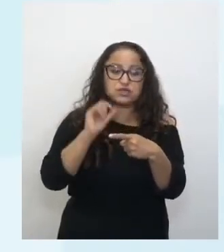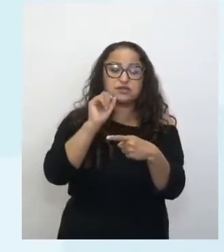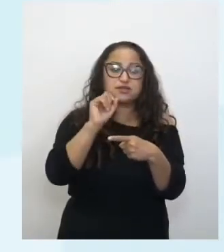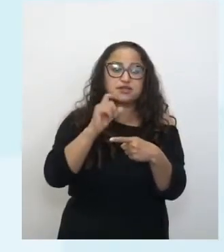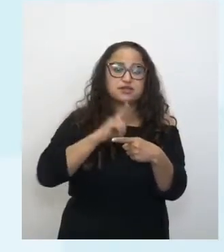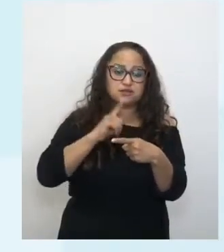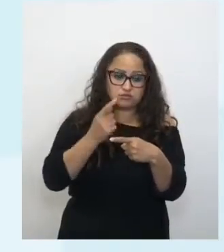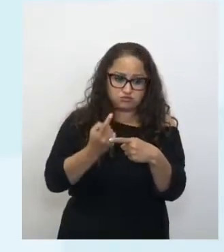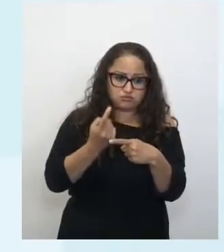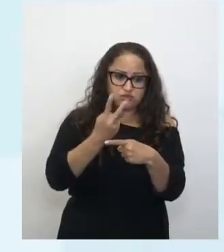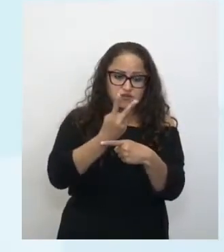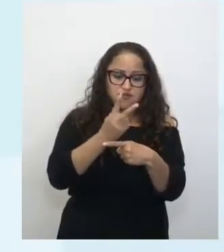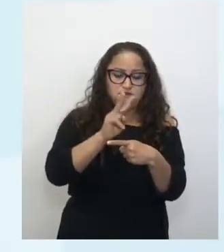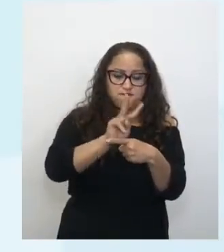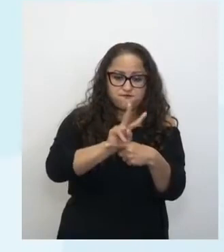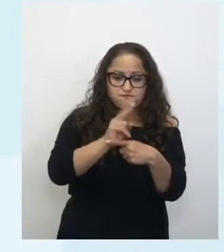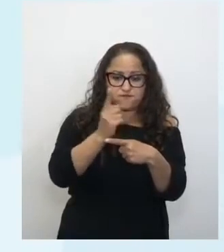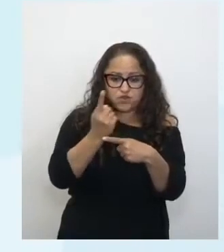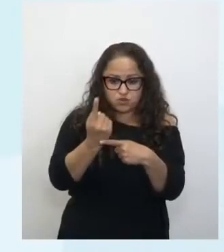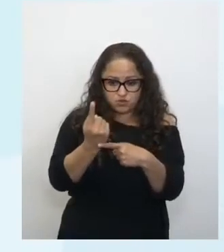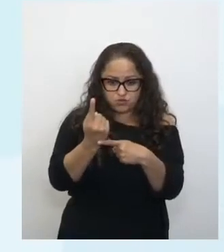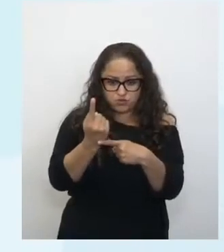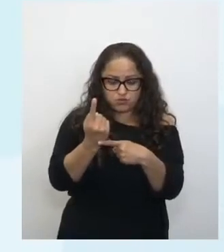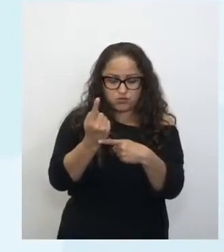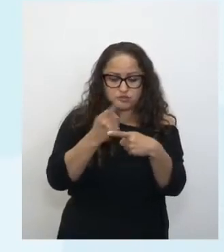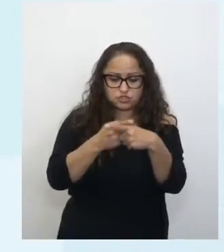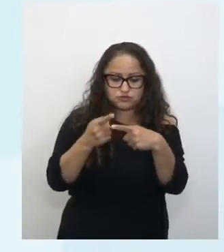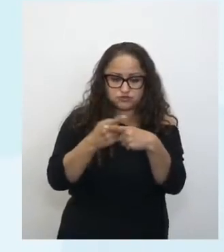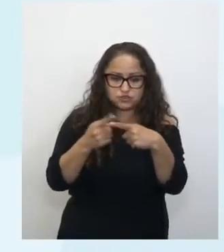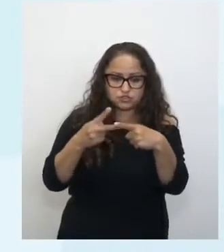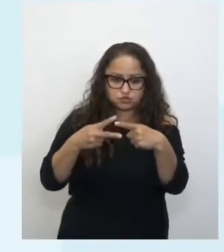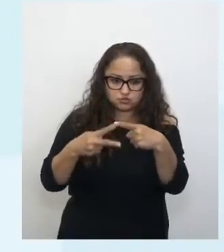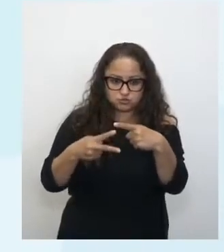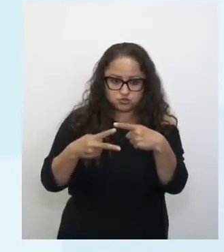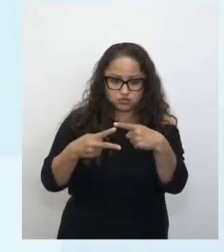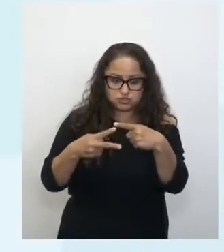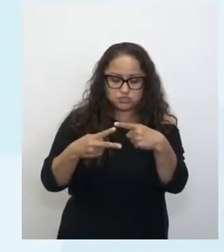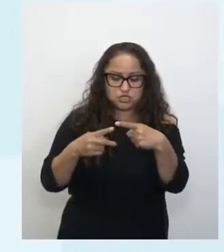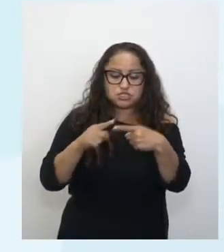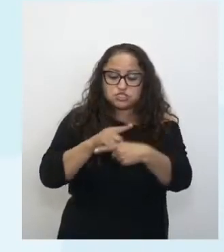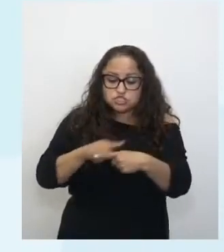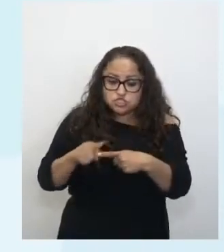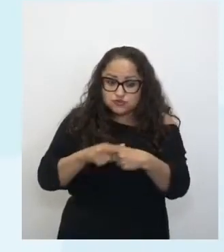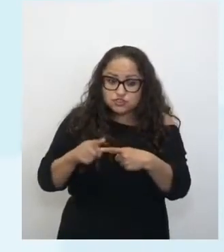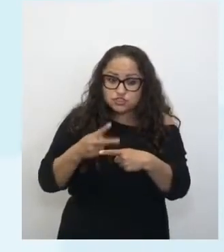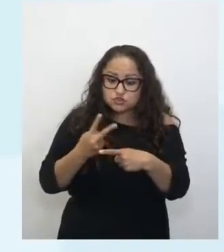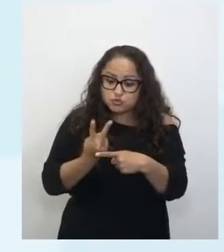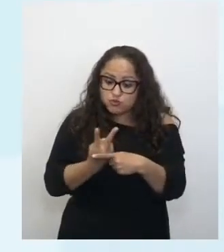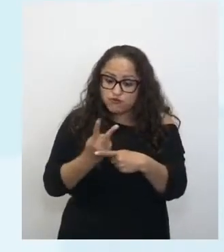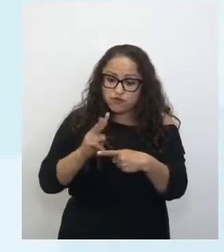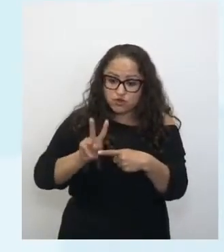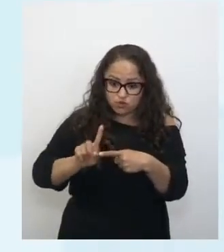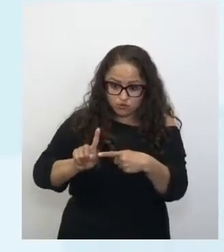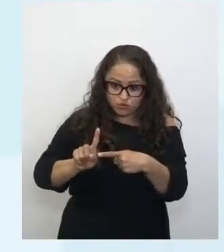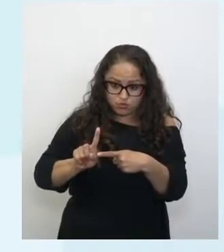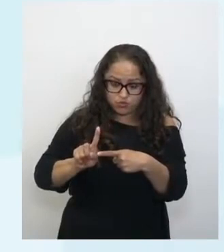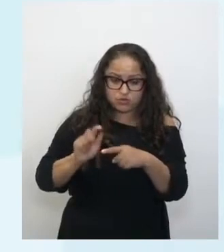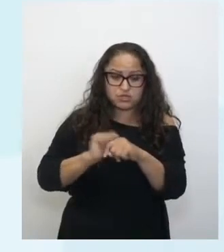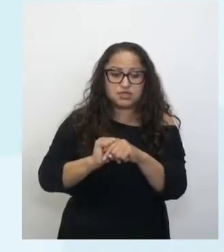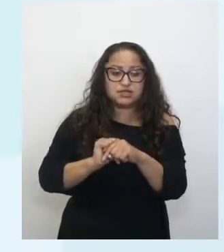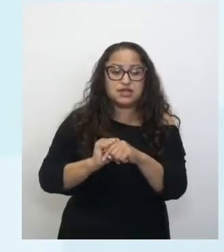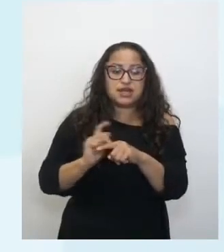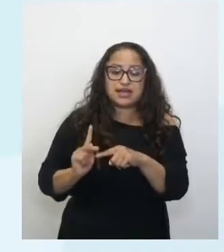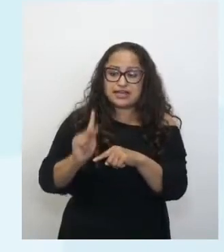é ver 1 / 2 / v11 de cá